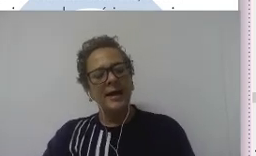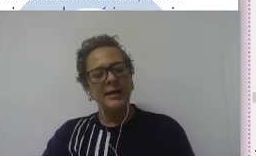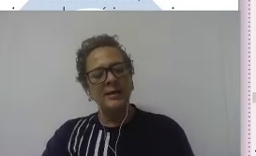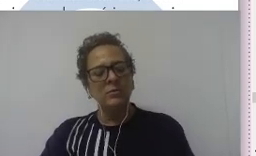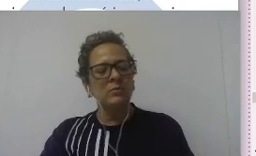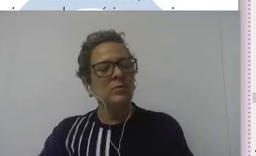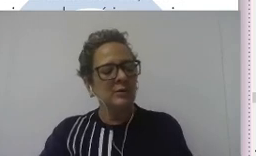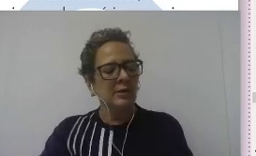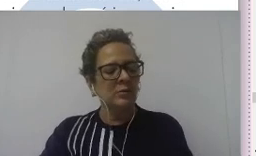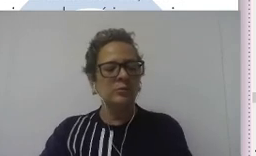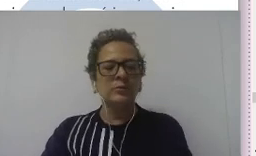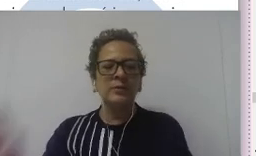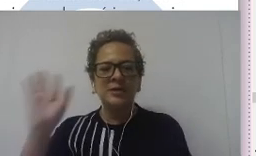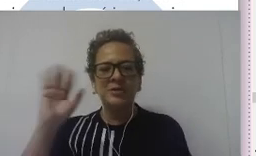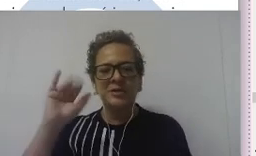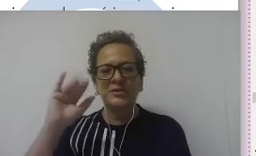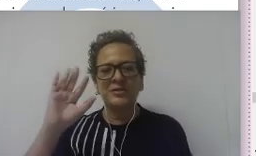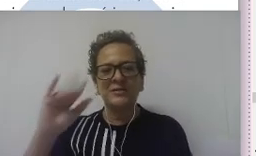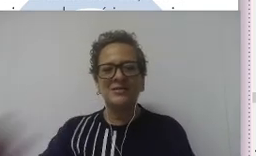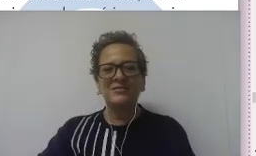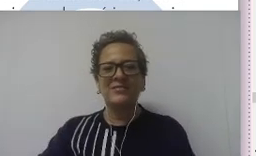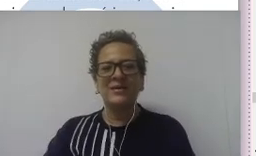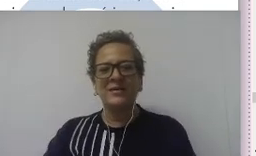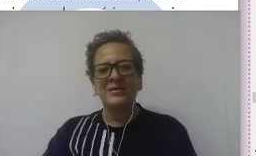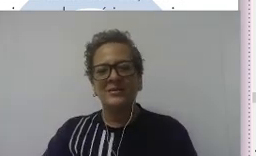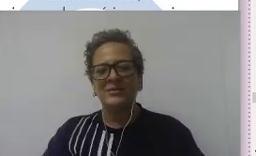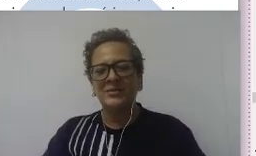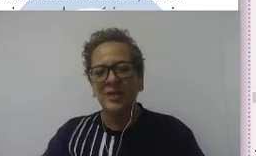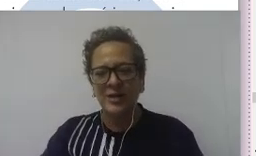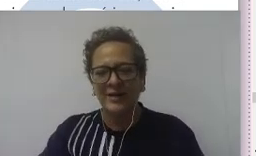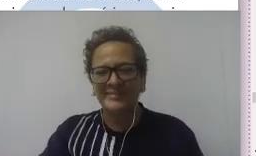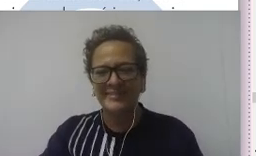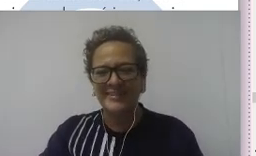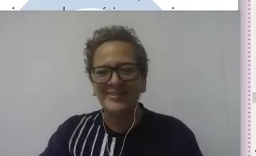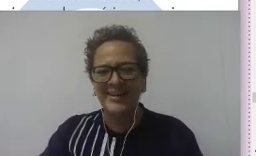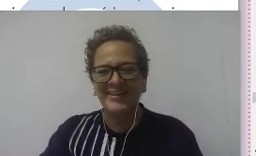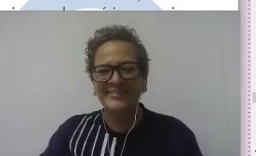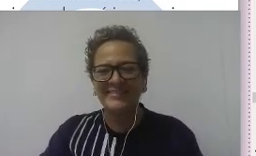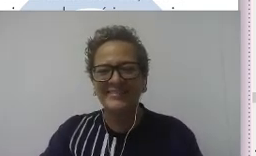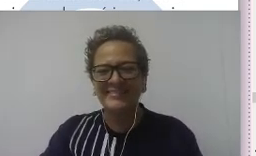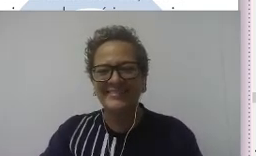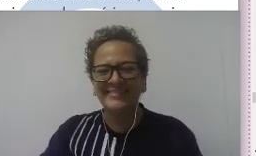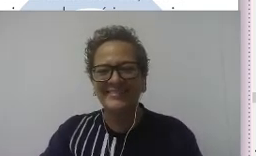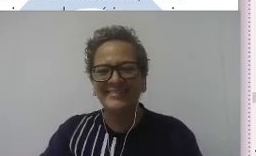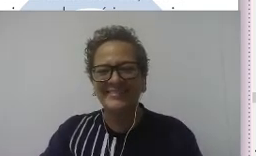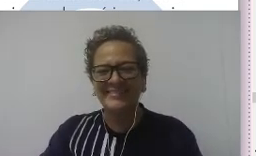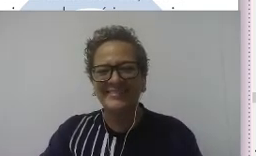leiam o conteúdo e a gente se vê já já. Tchau, tchau.